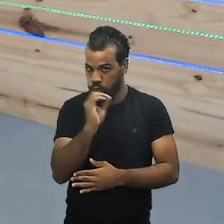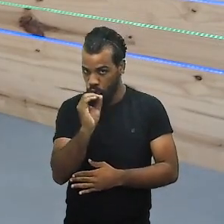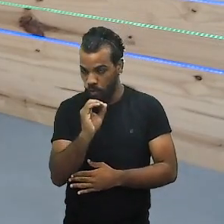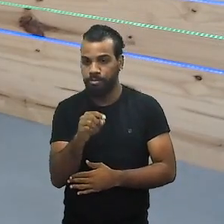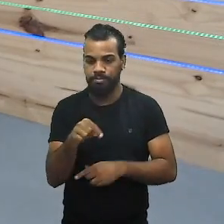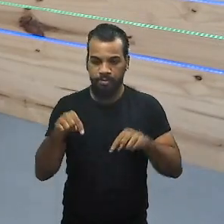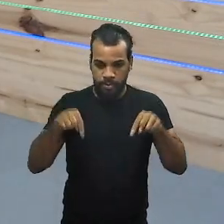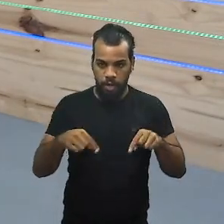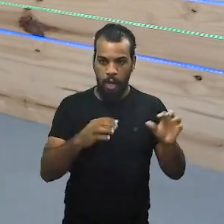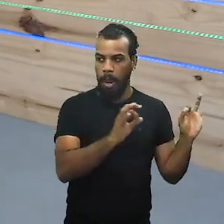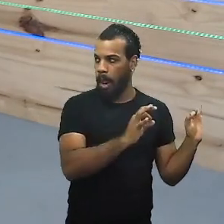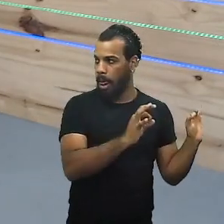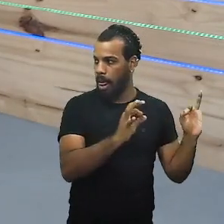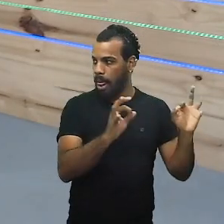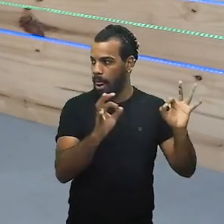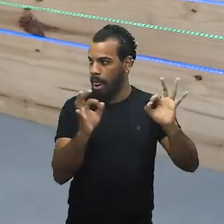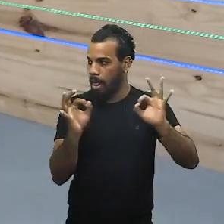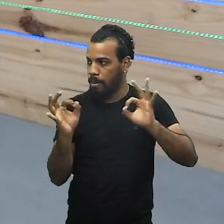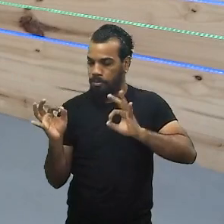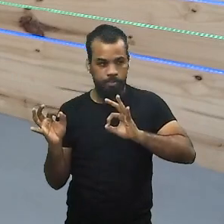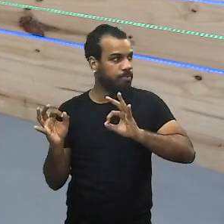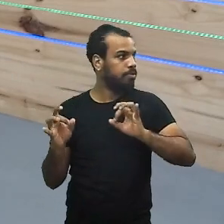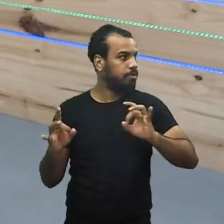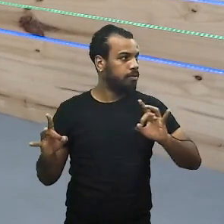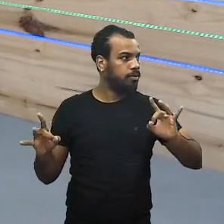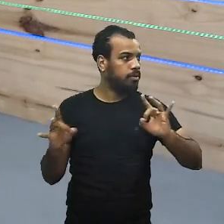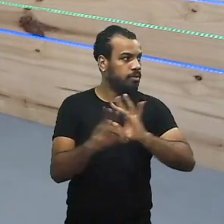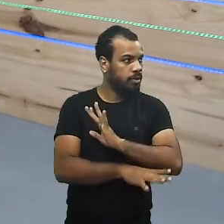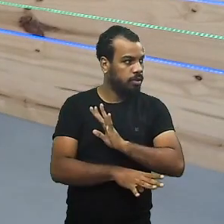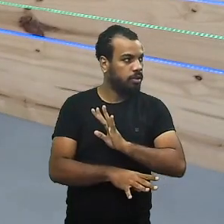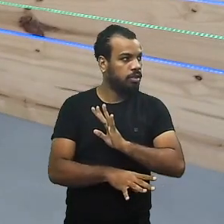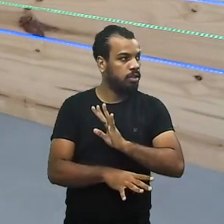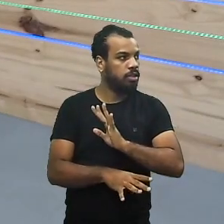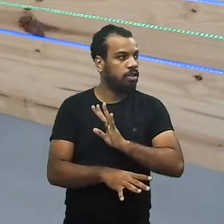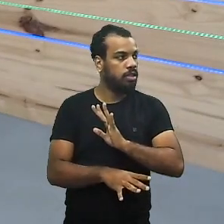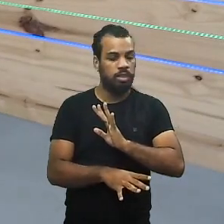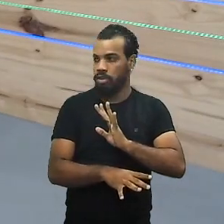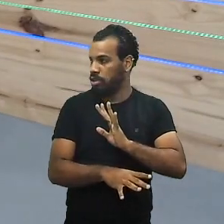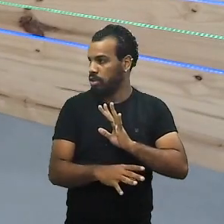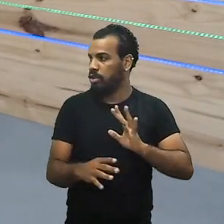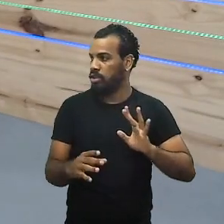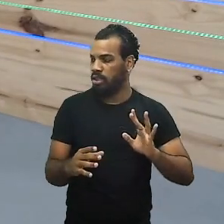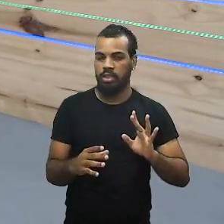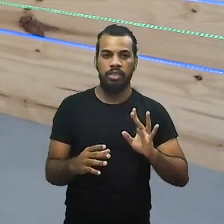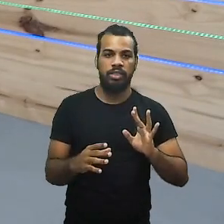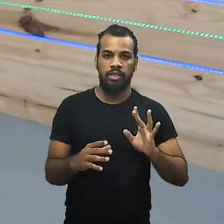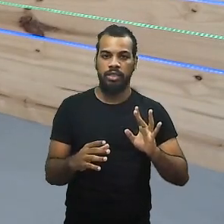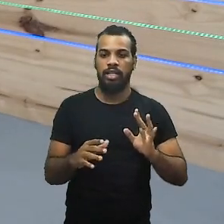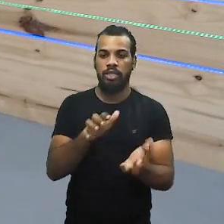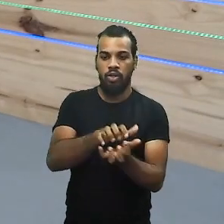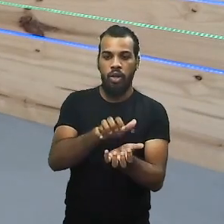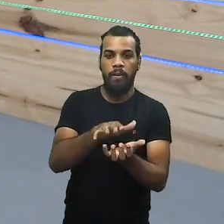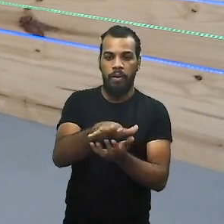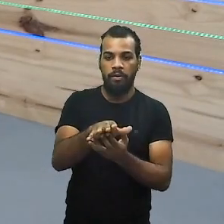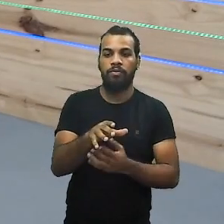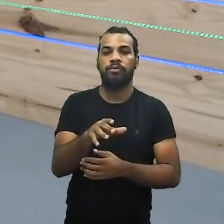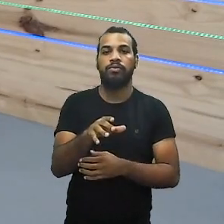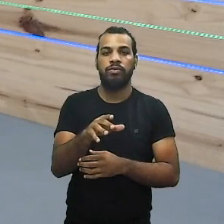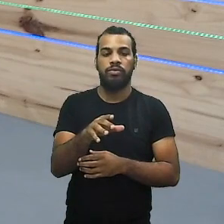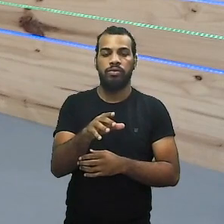essa aula, tu vai lá no YouTube, tá? E lá no YouTube tu vai colocar lá EducaPE. Aí tu entra